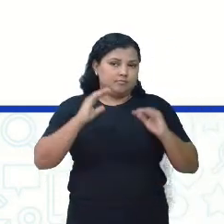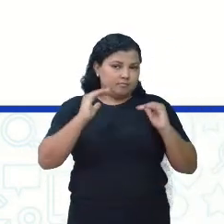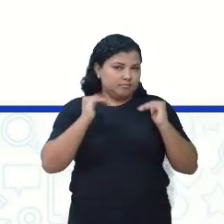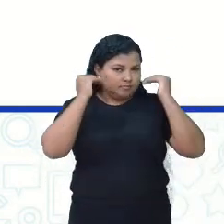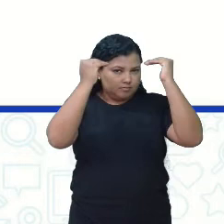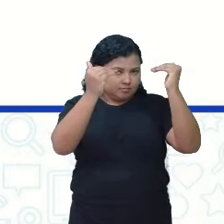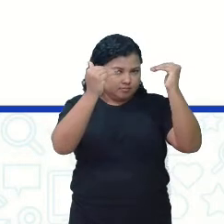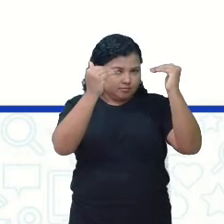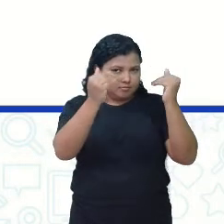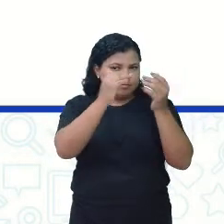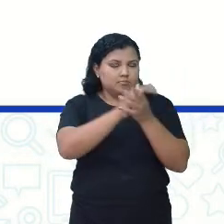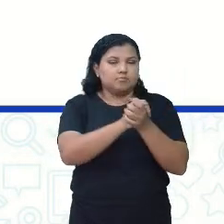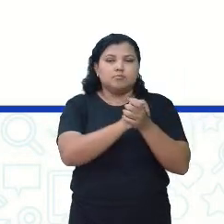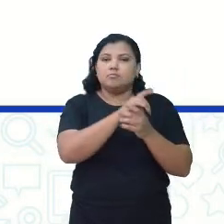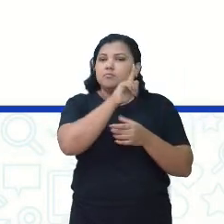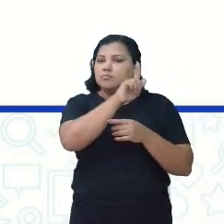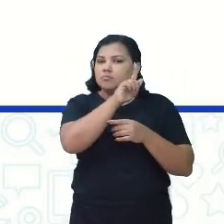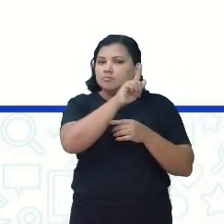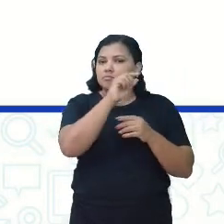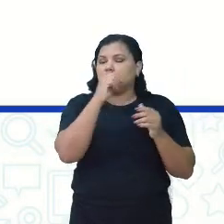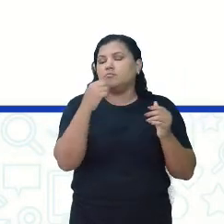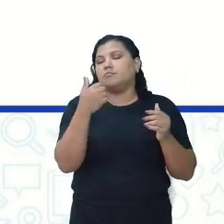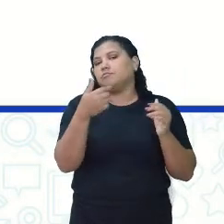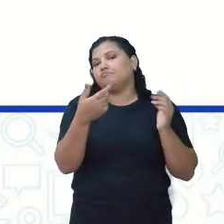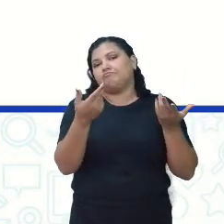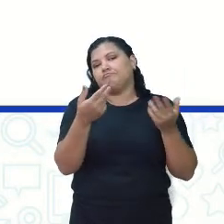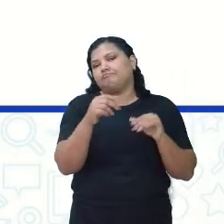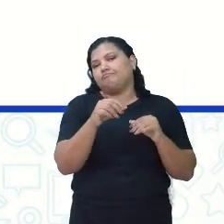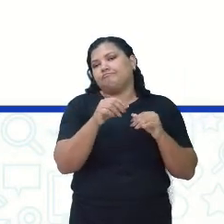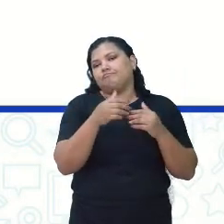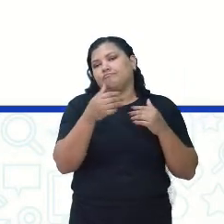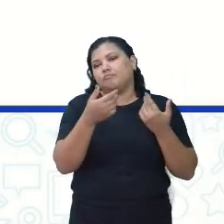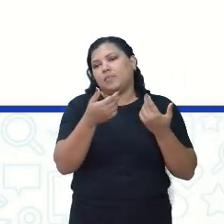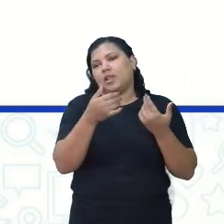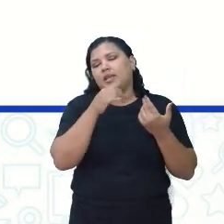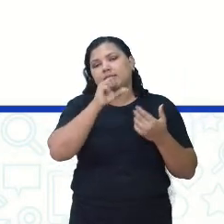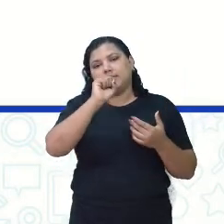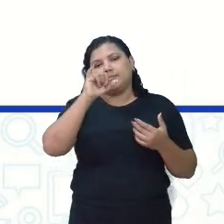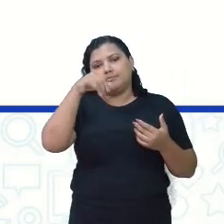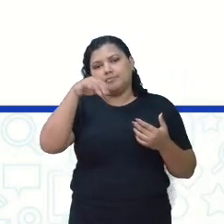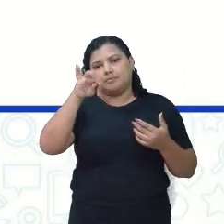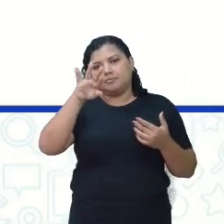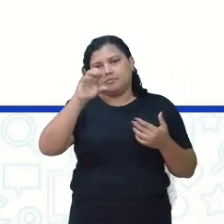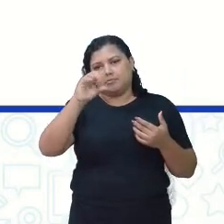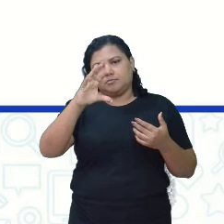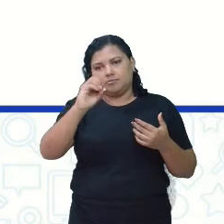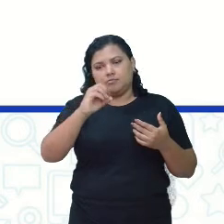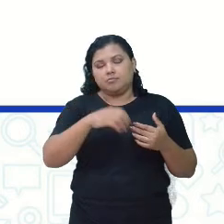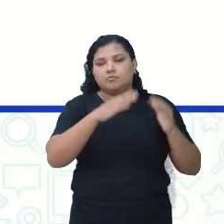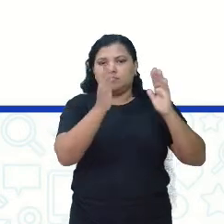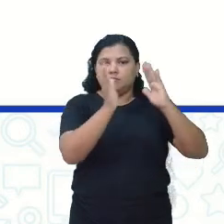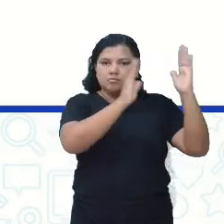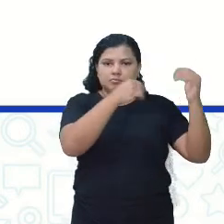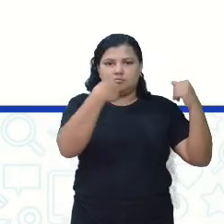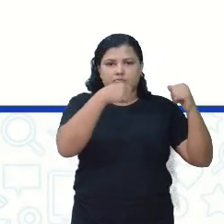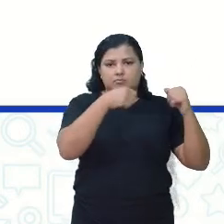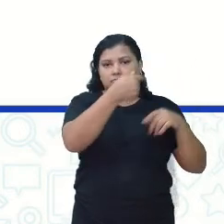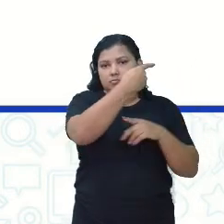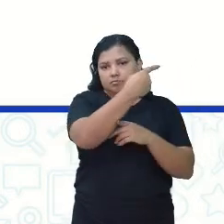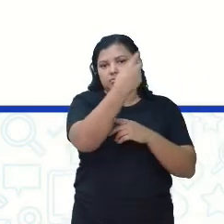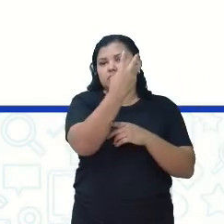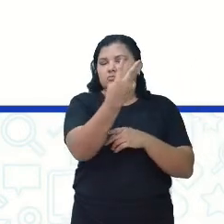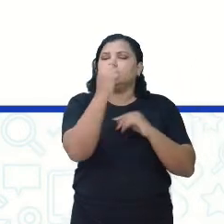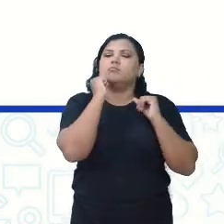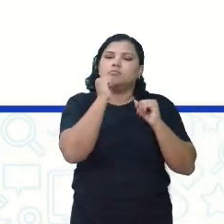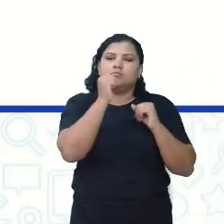G, por exemplo, ali, ele fosse simétrico? No lugar, do lado daquele G ali, teria que aparecer um menos 2. Porque